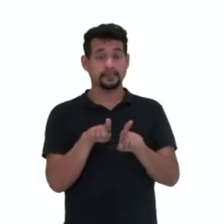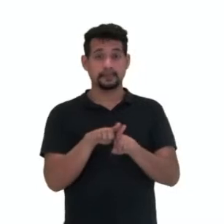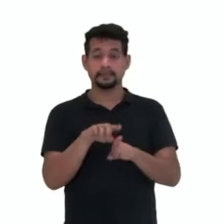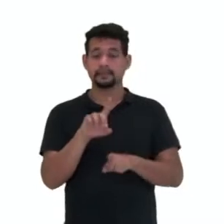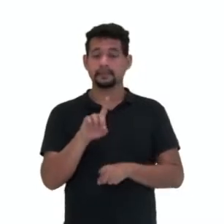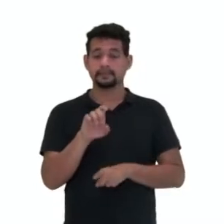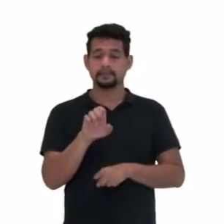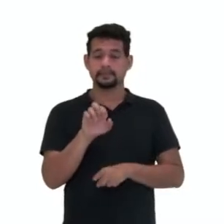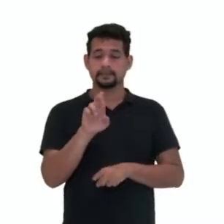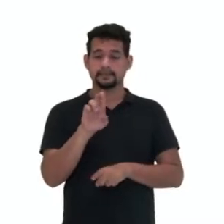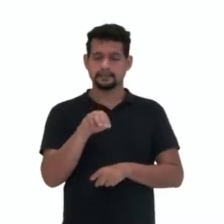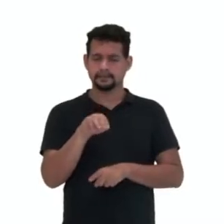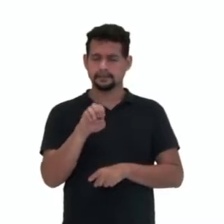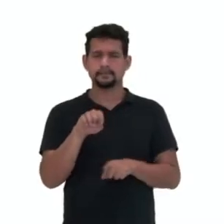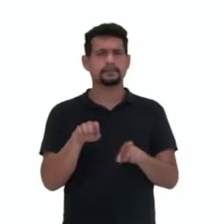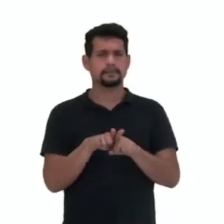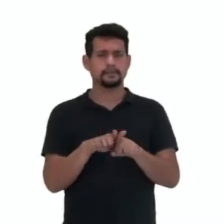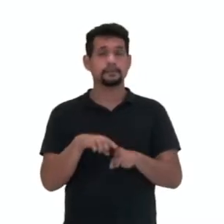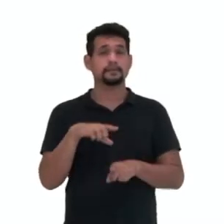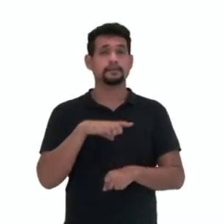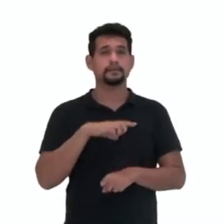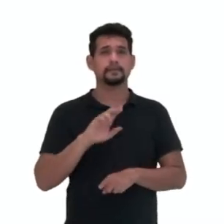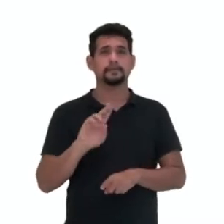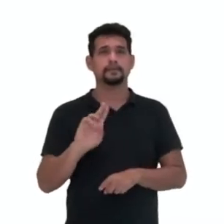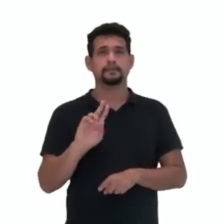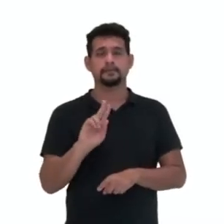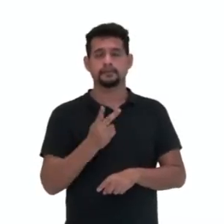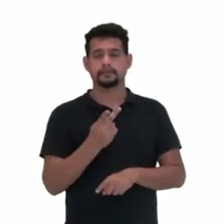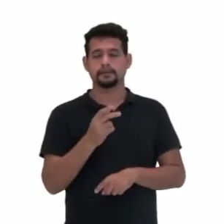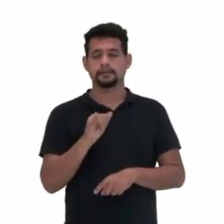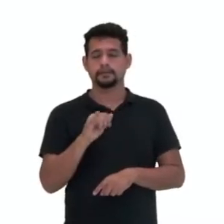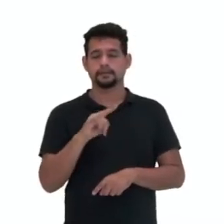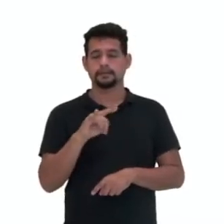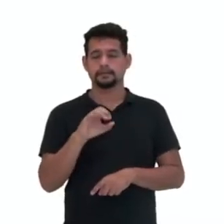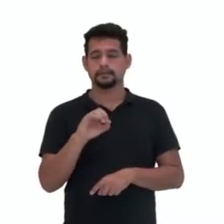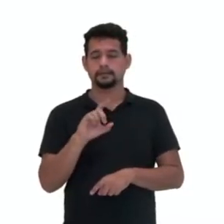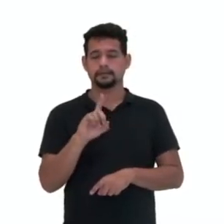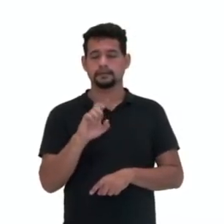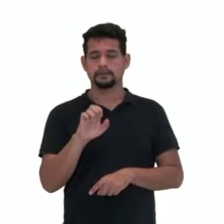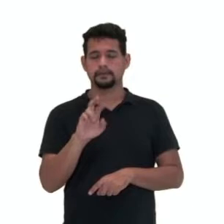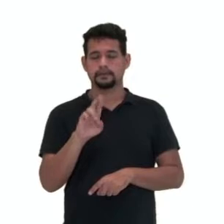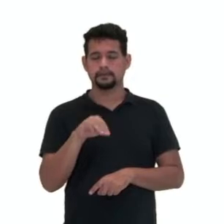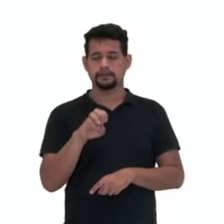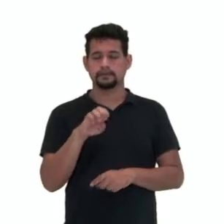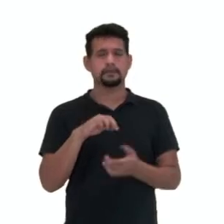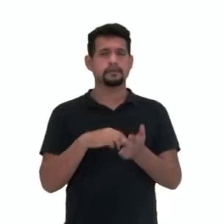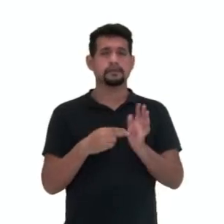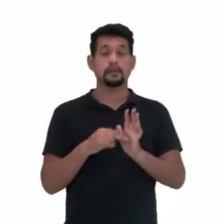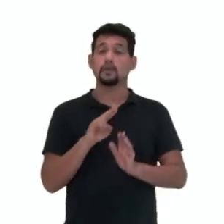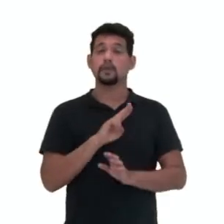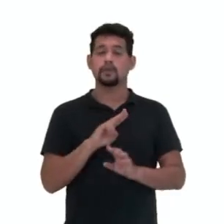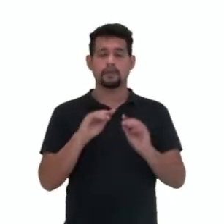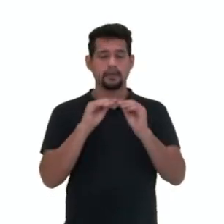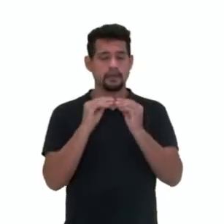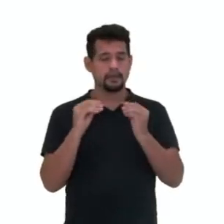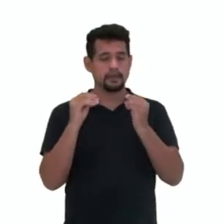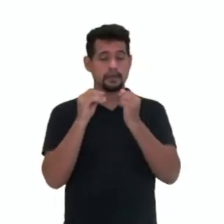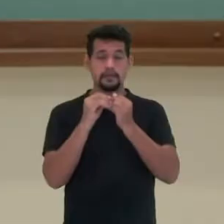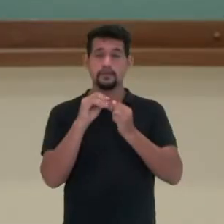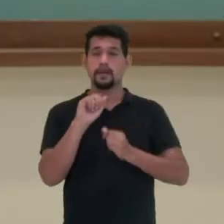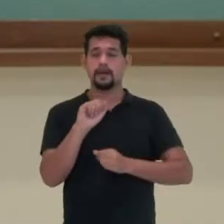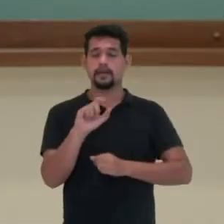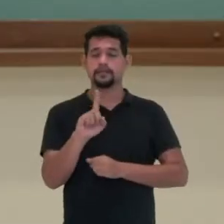por tecido conjuntivo. E tem a hipoderme, que fica abaixo, né, que é formada por tecido adiposo. Então,